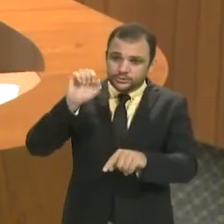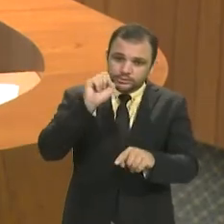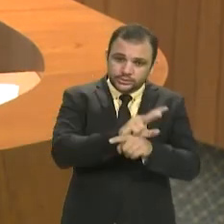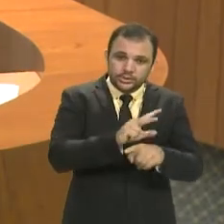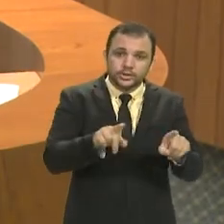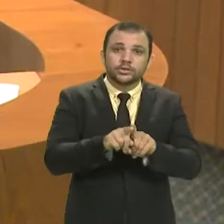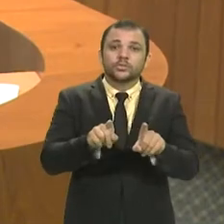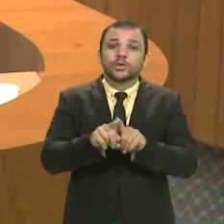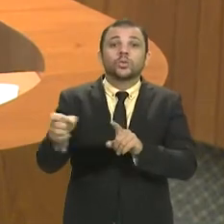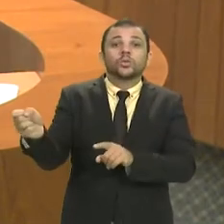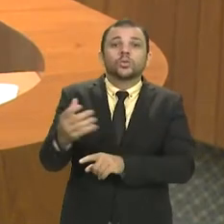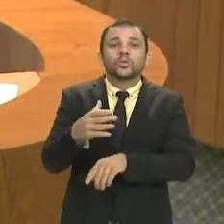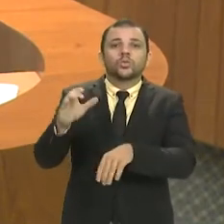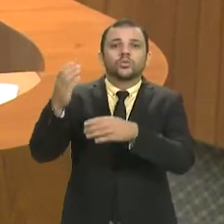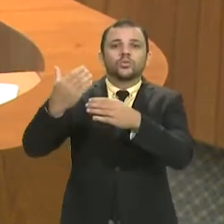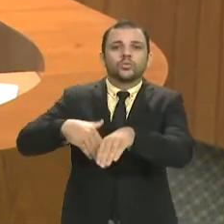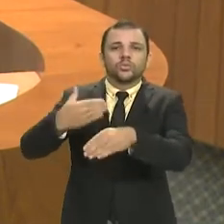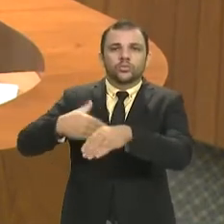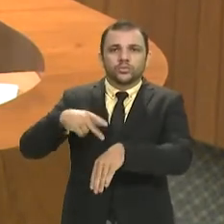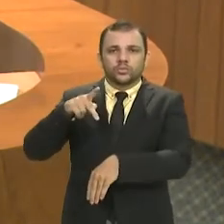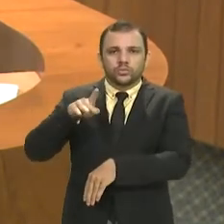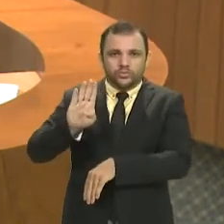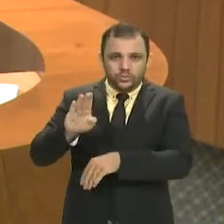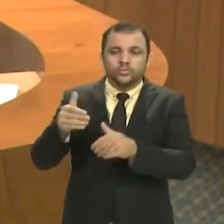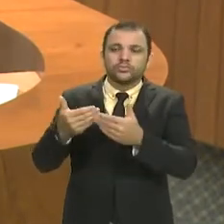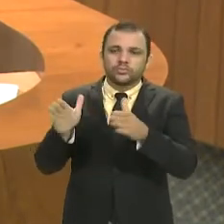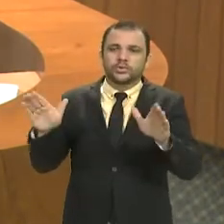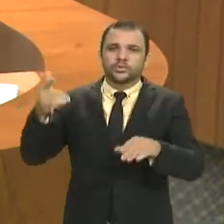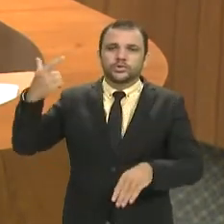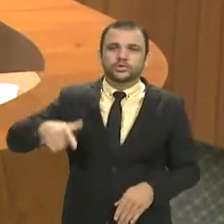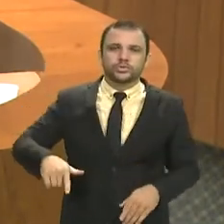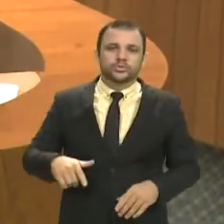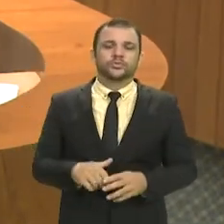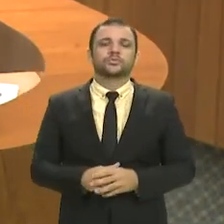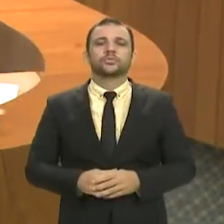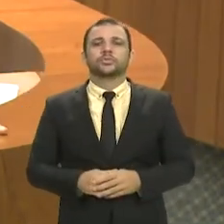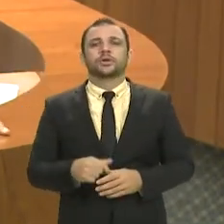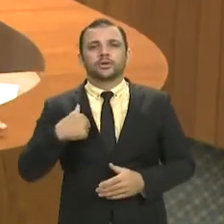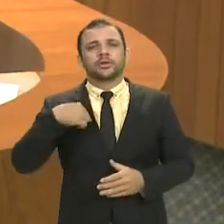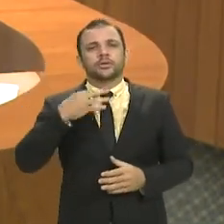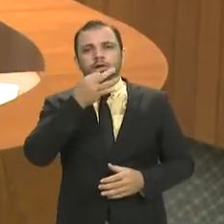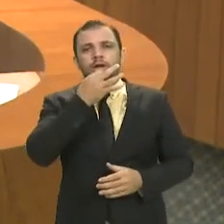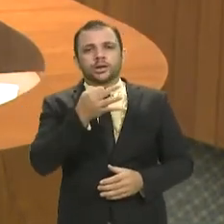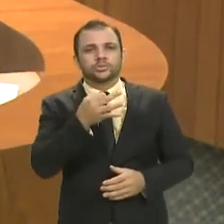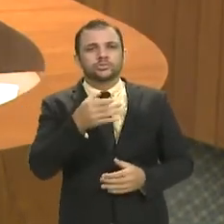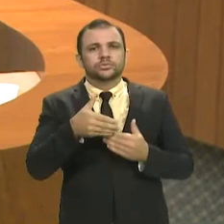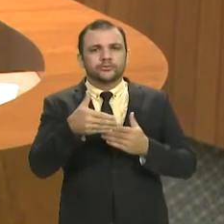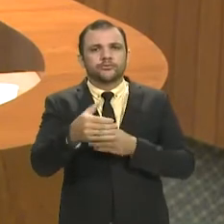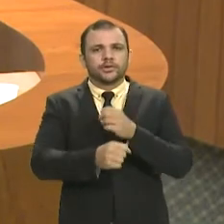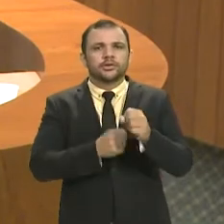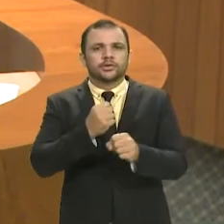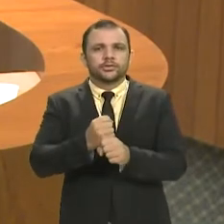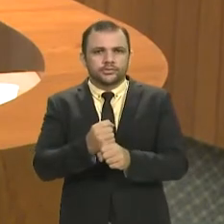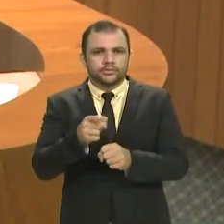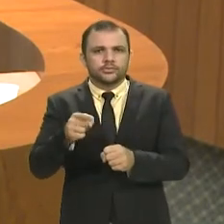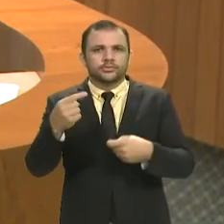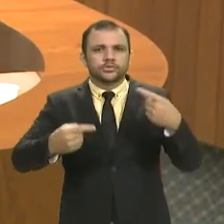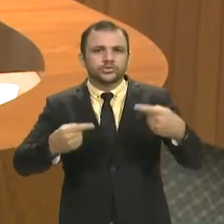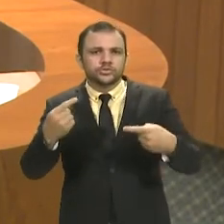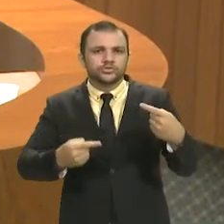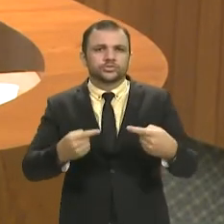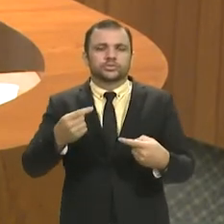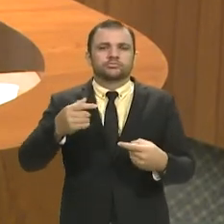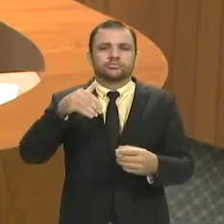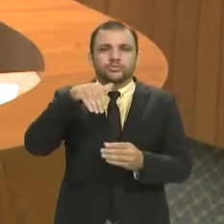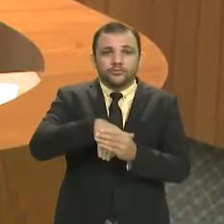conta da discussão e do debate para o próximo vereador do Estado do Maranhão. Senhor presidente,